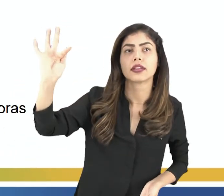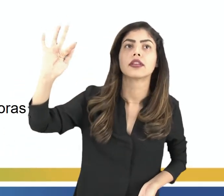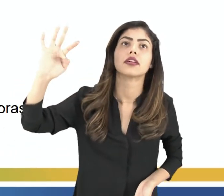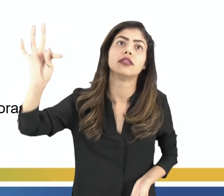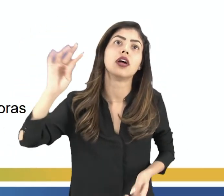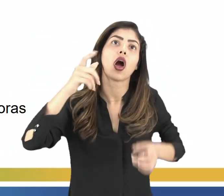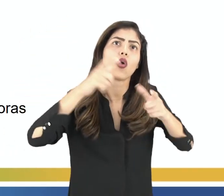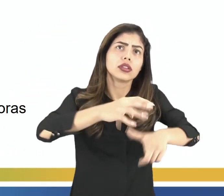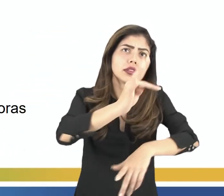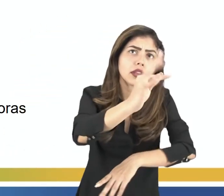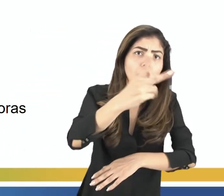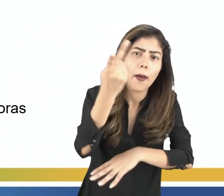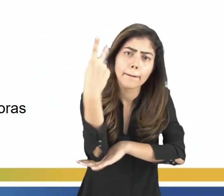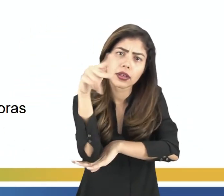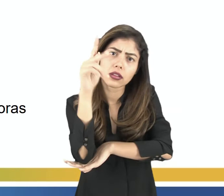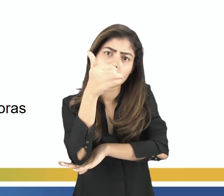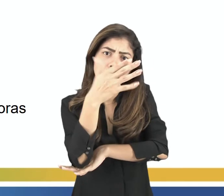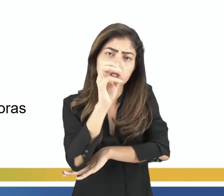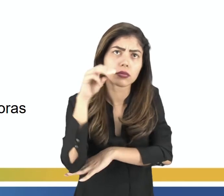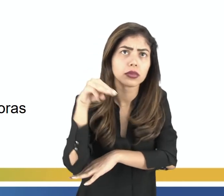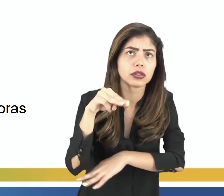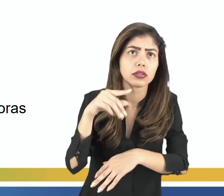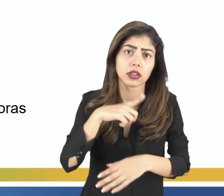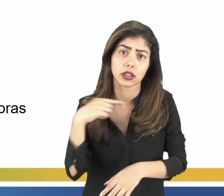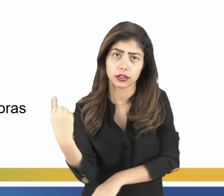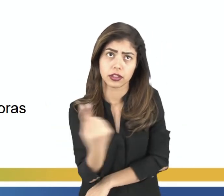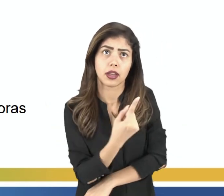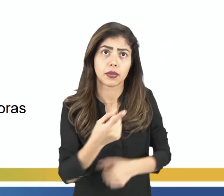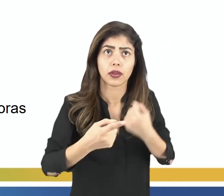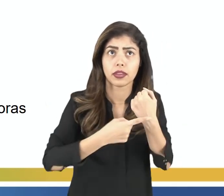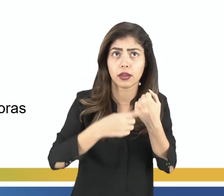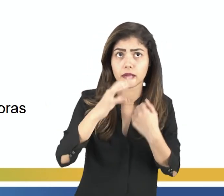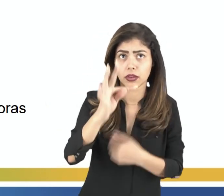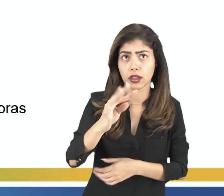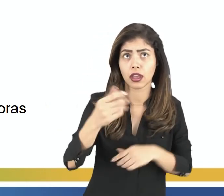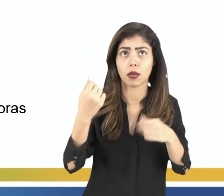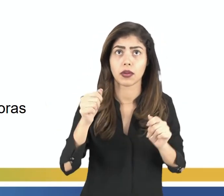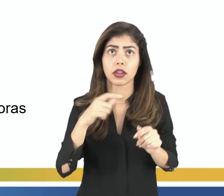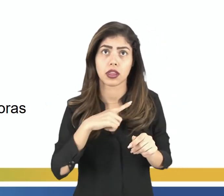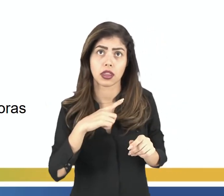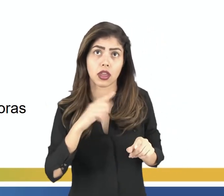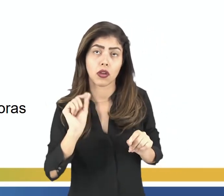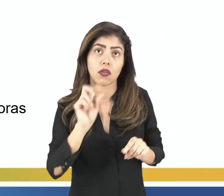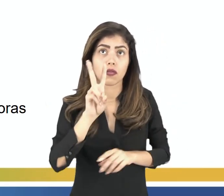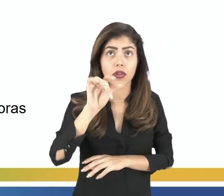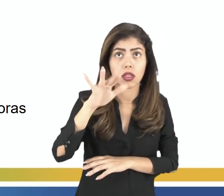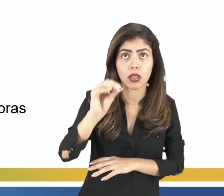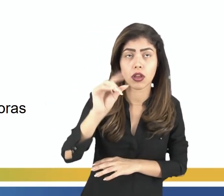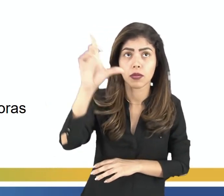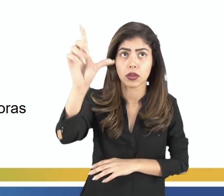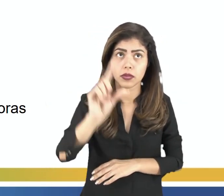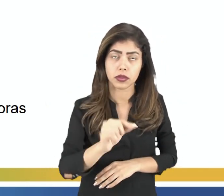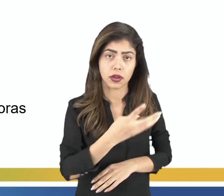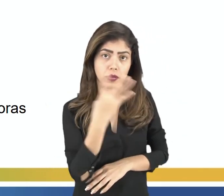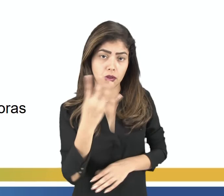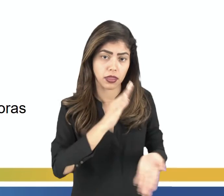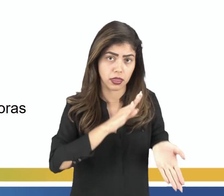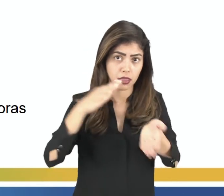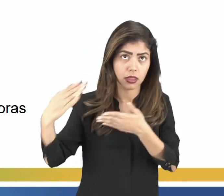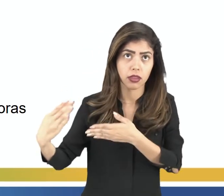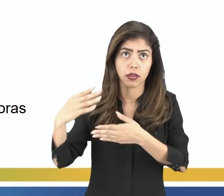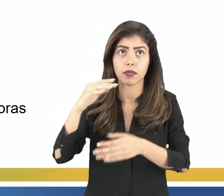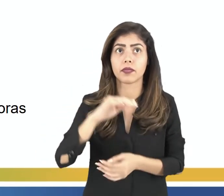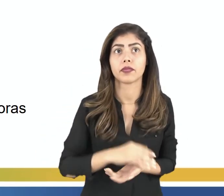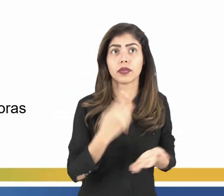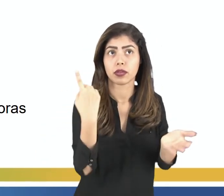T é o período de 10 minutos que nós temos. O tempo T necessário para que seu volume se reduza a quarta parte cumpre o